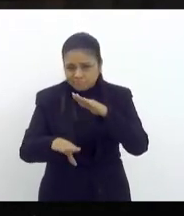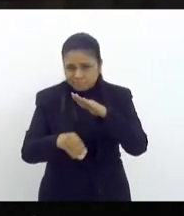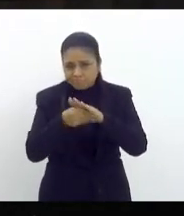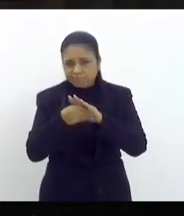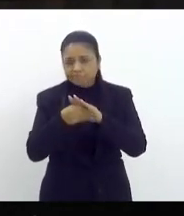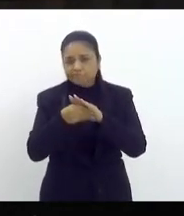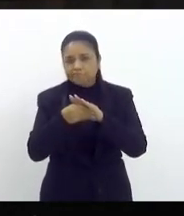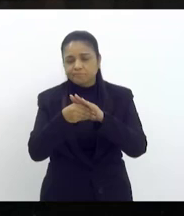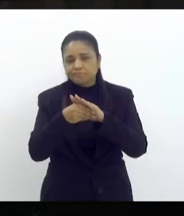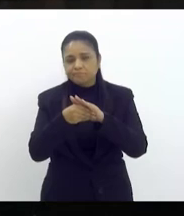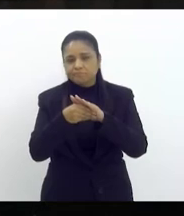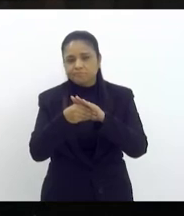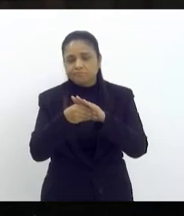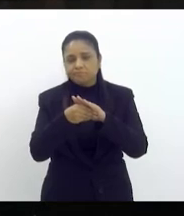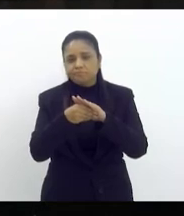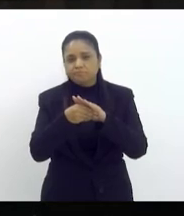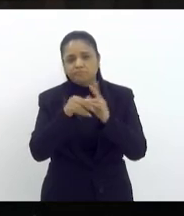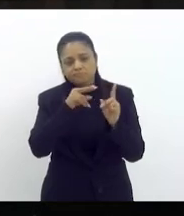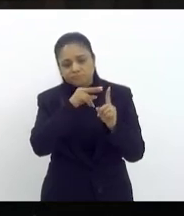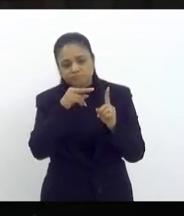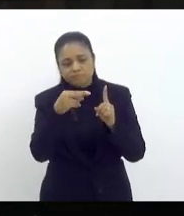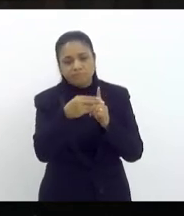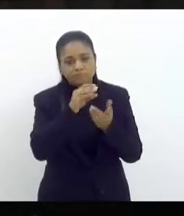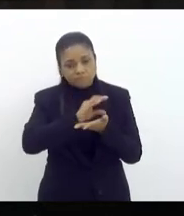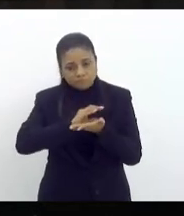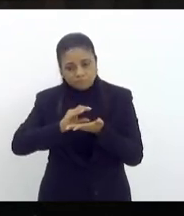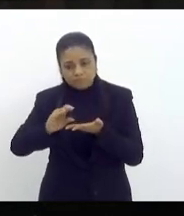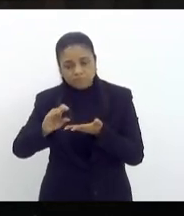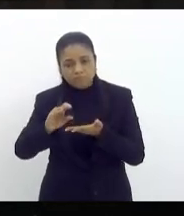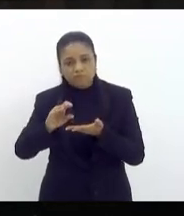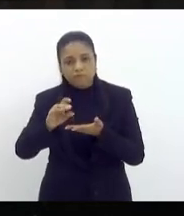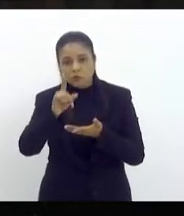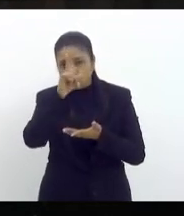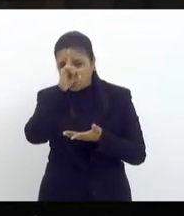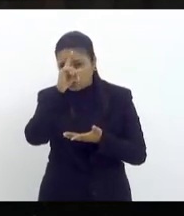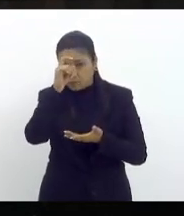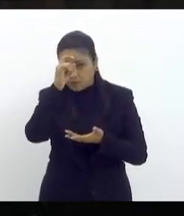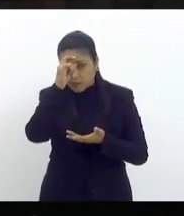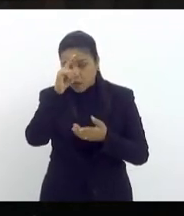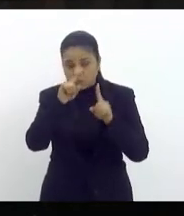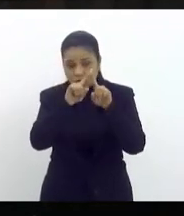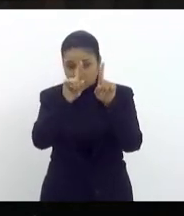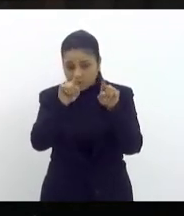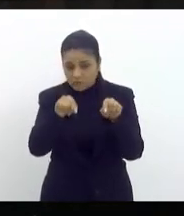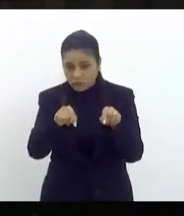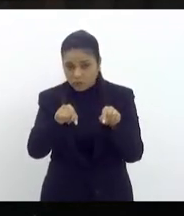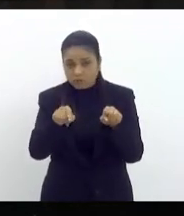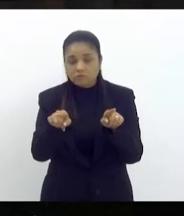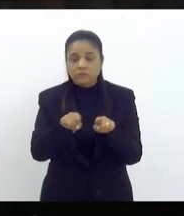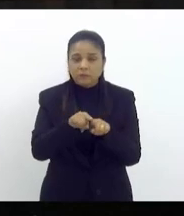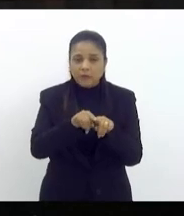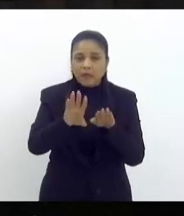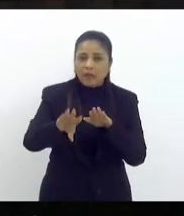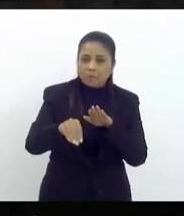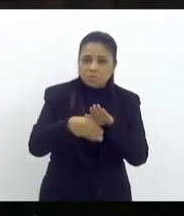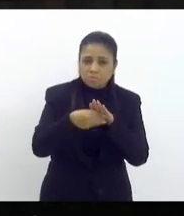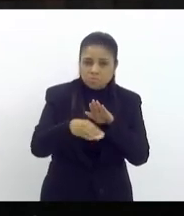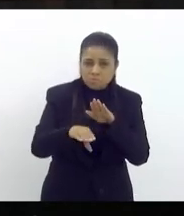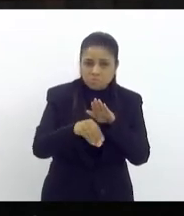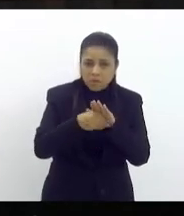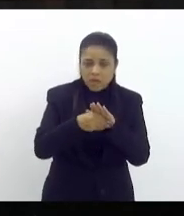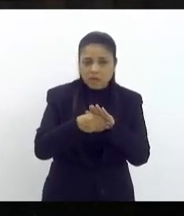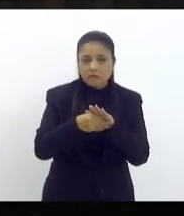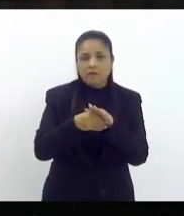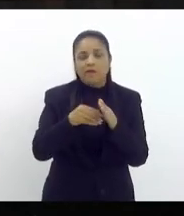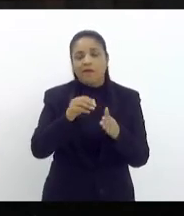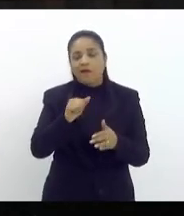visando recurso para os hospitais dos servidores fizemos emendas também relacionadas